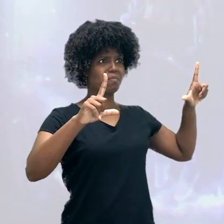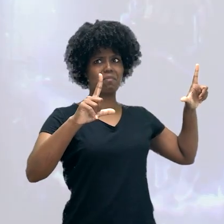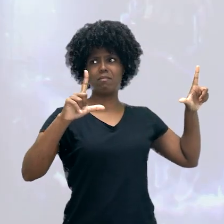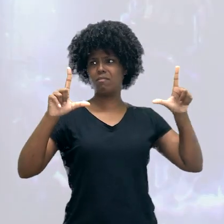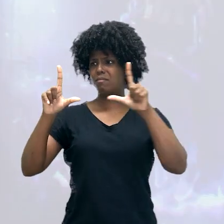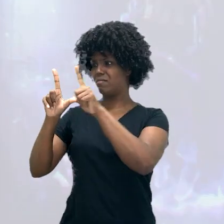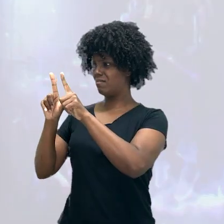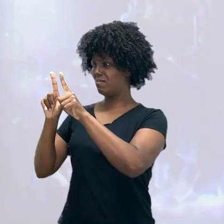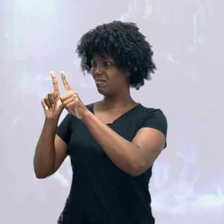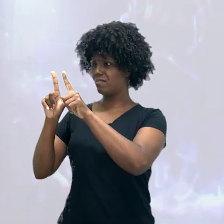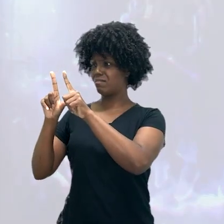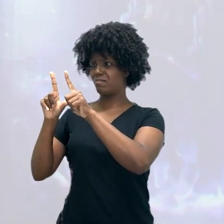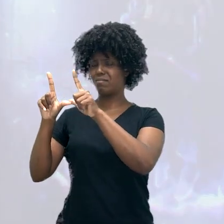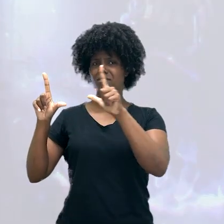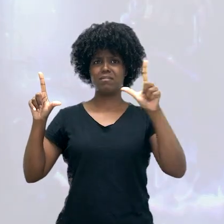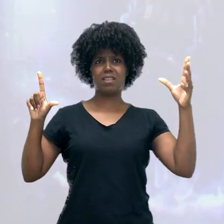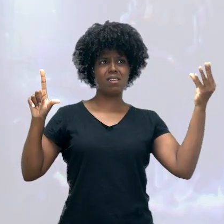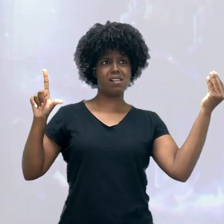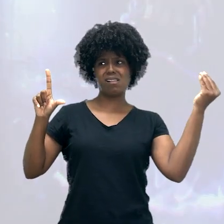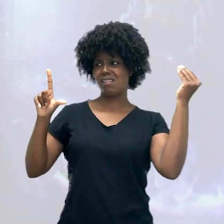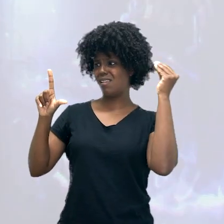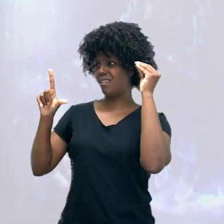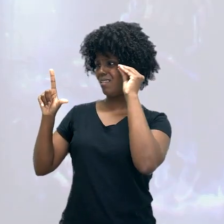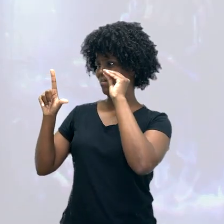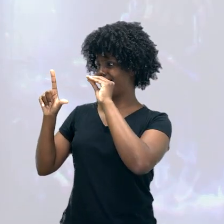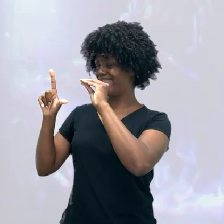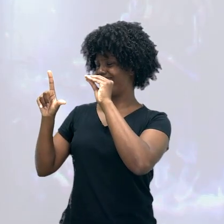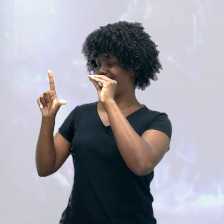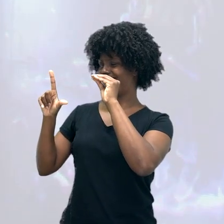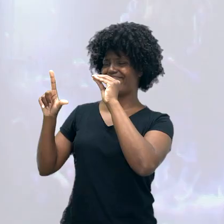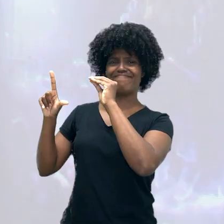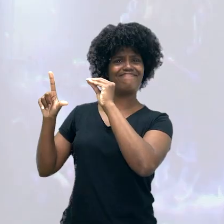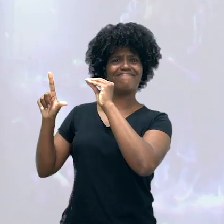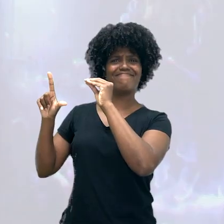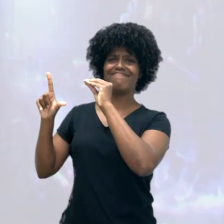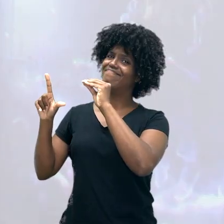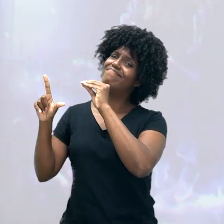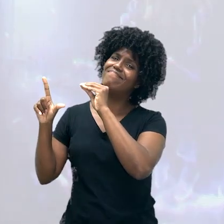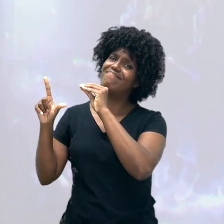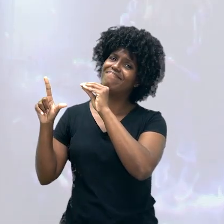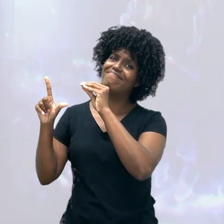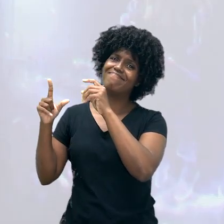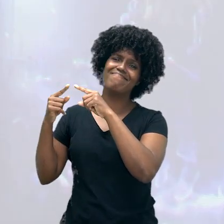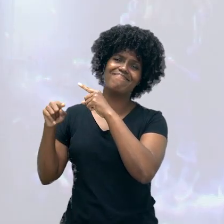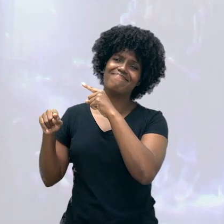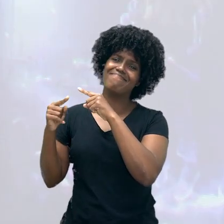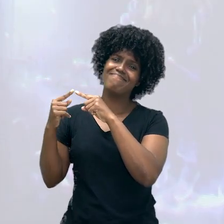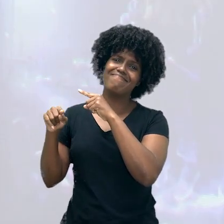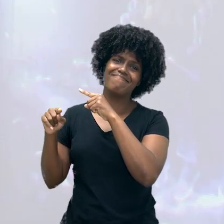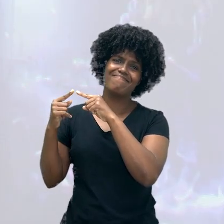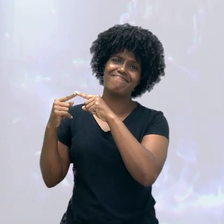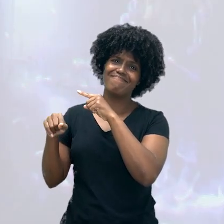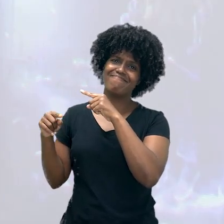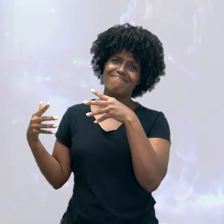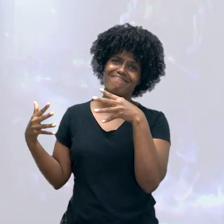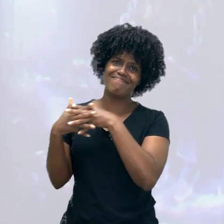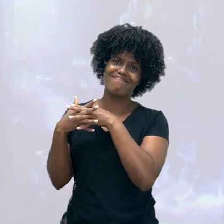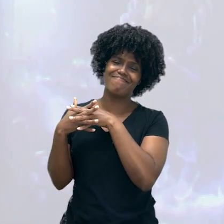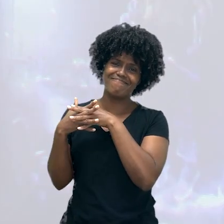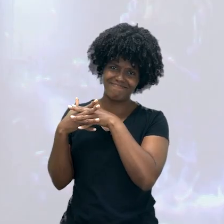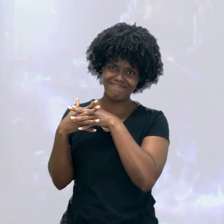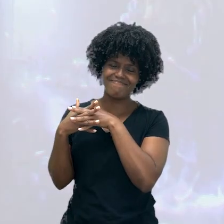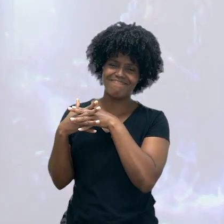juntar com uma foto que não está tão bem, com uma resolução tão boa, eles